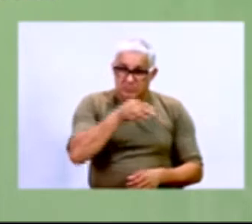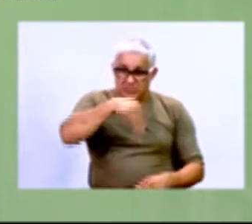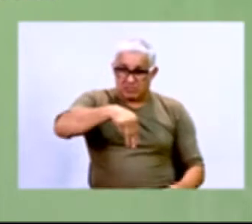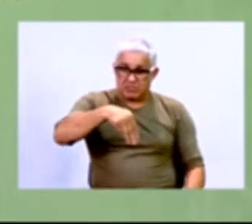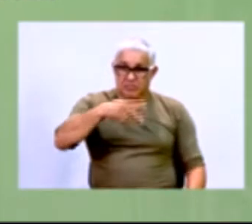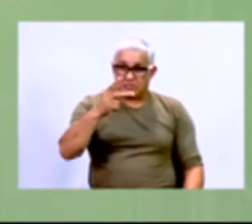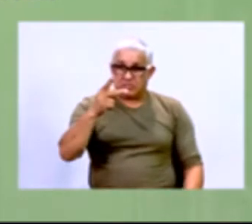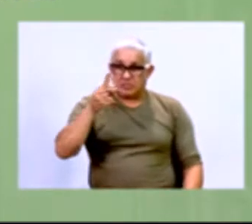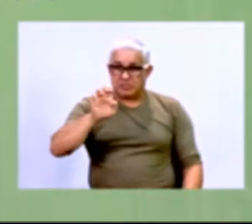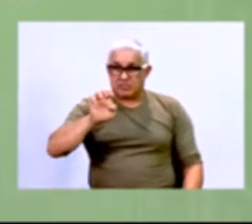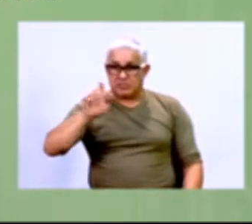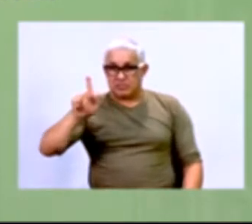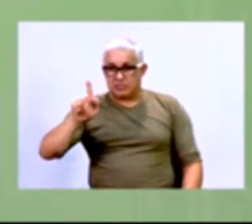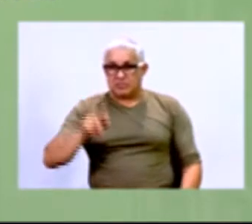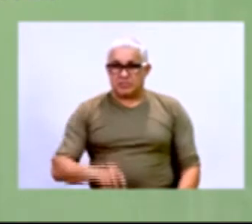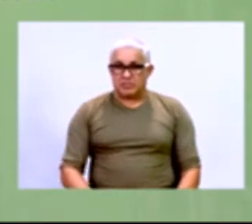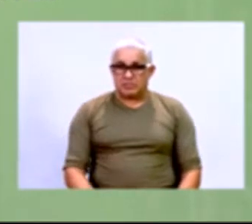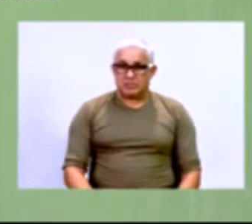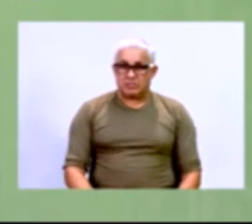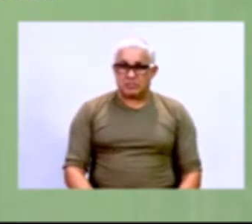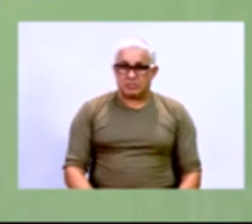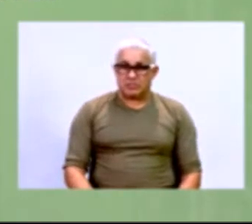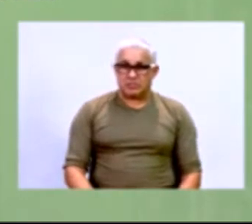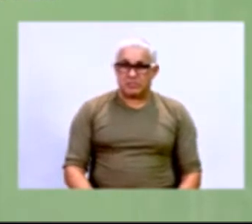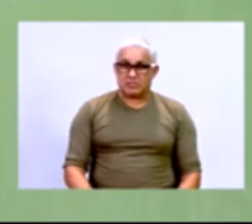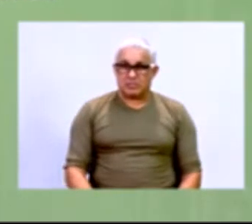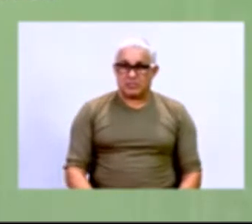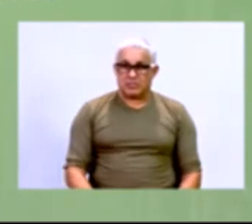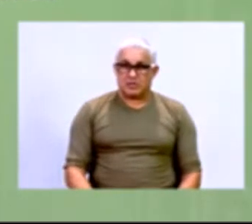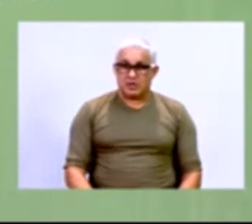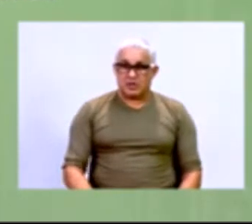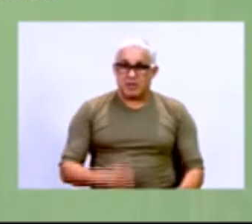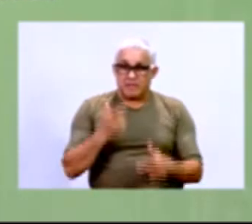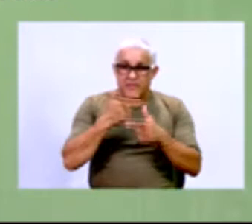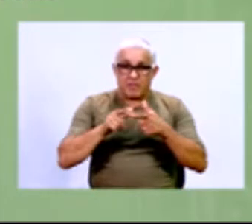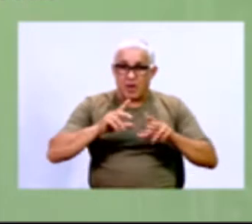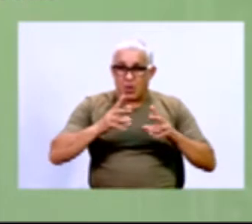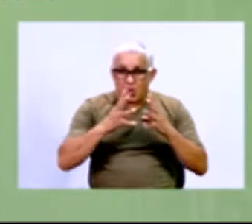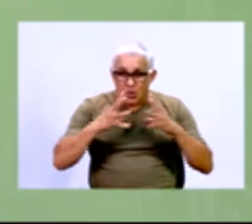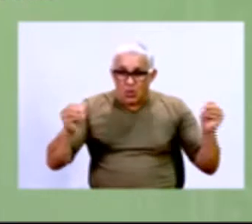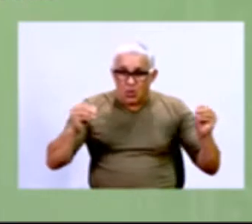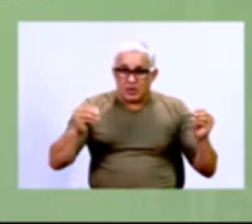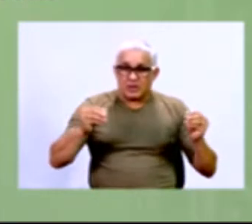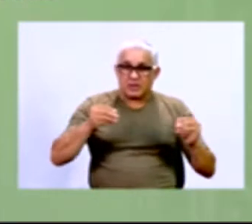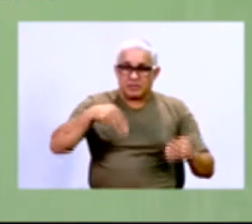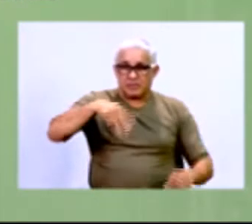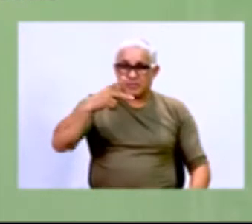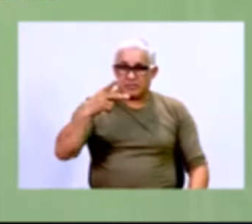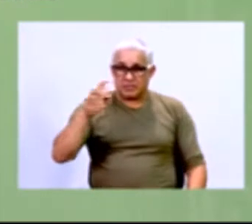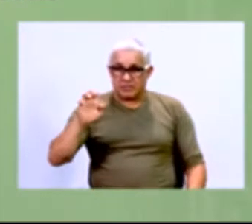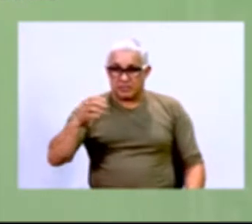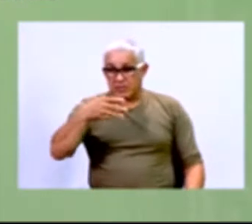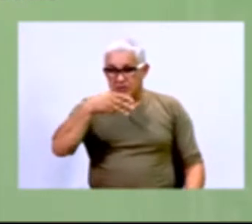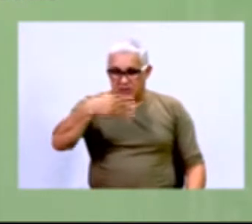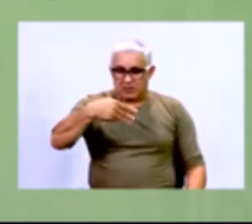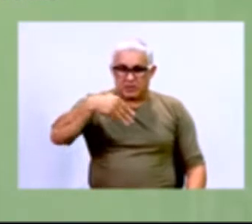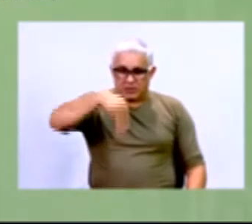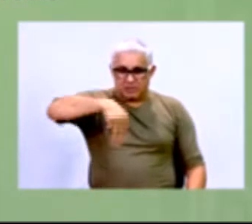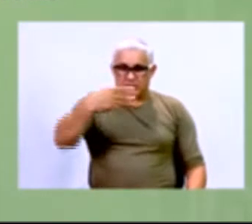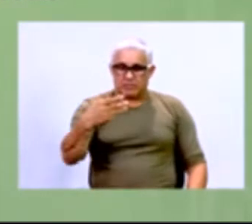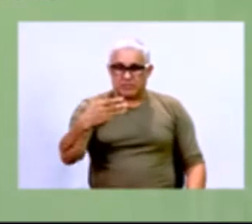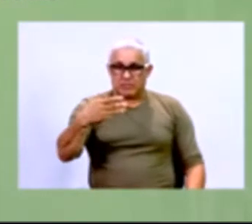MPEG para superar os problemas presentes no MP3. Menos conhecido, o formato pode